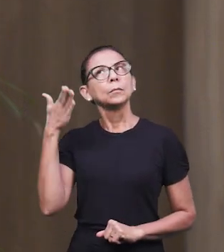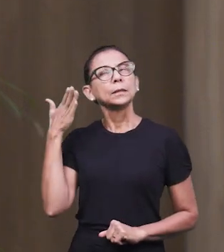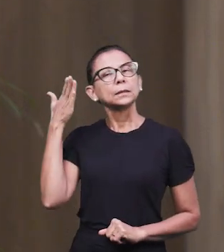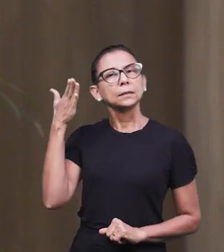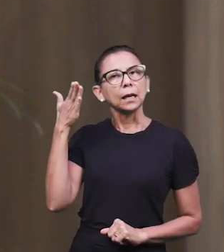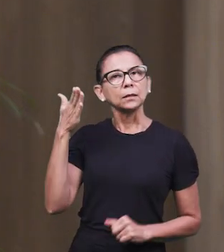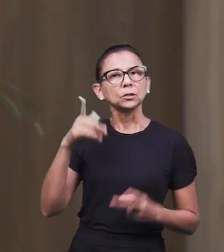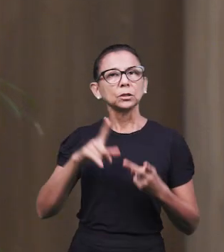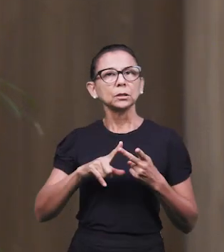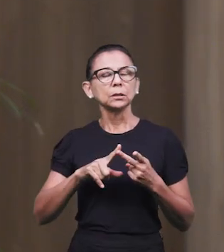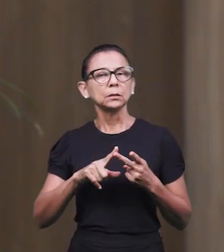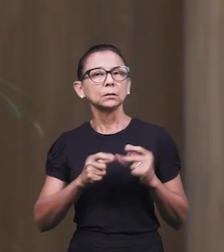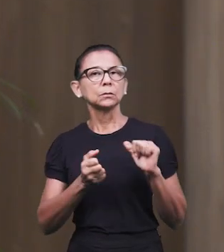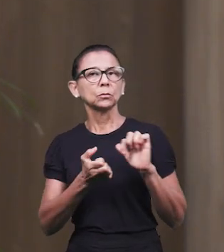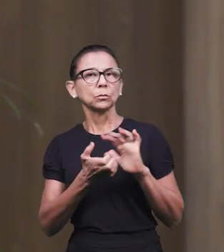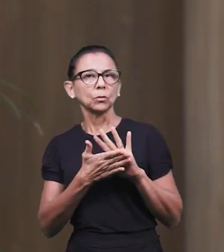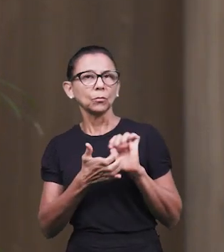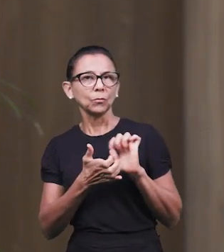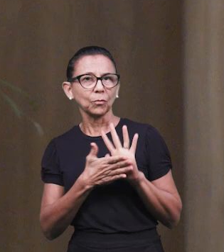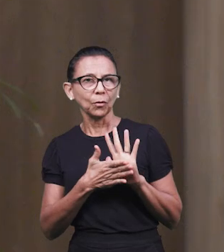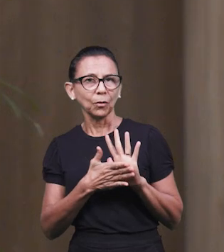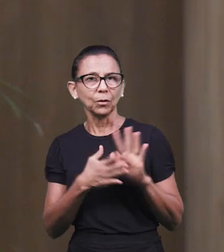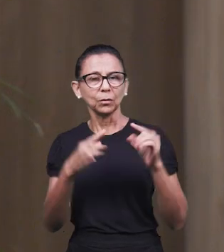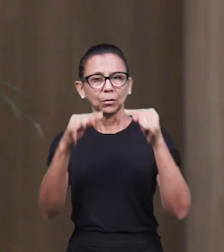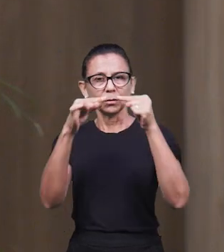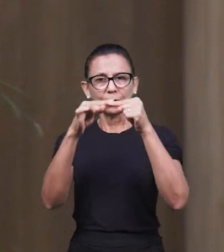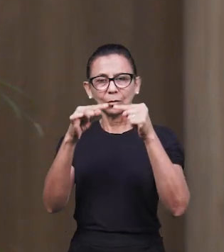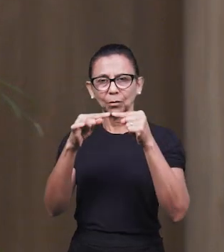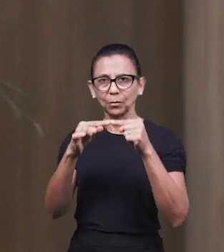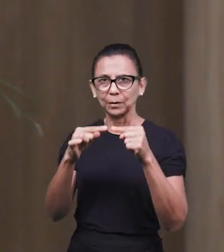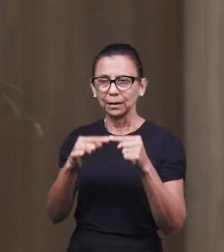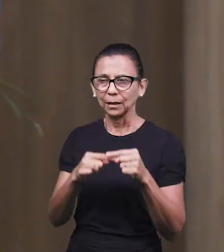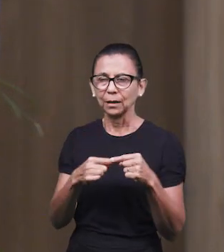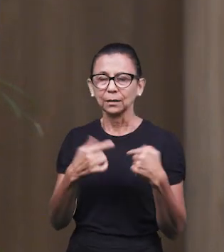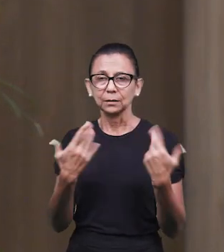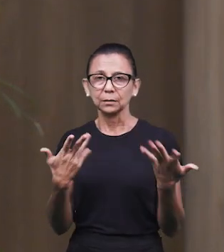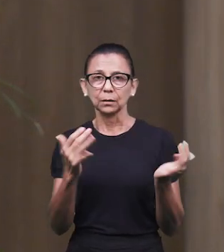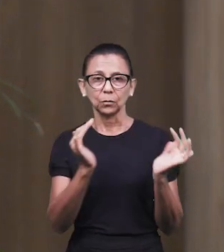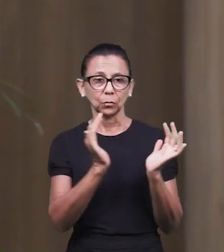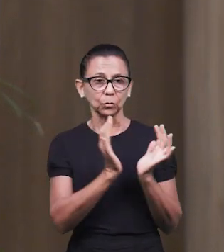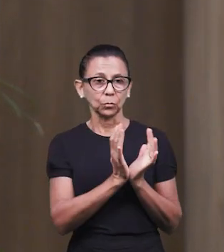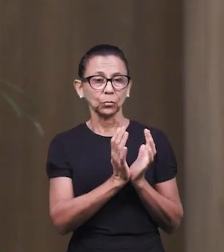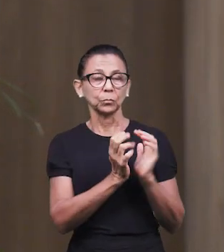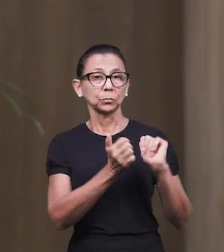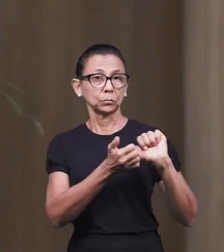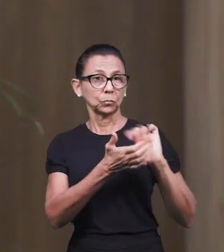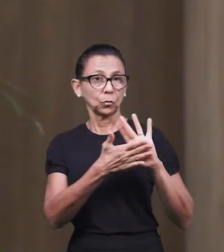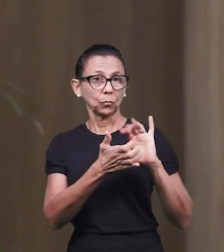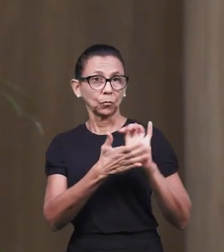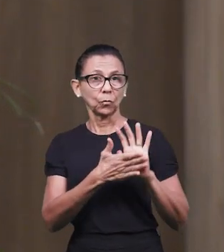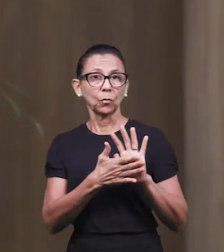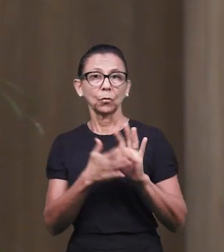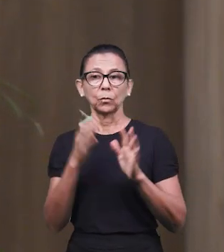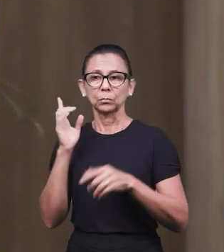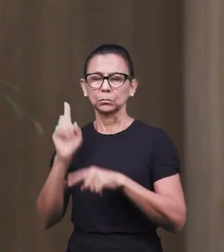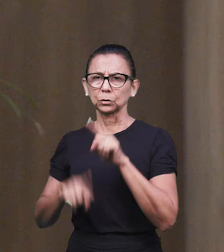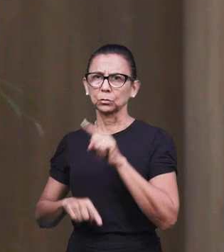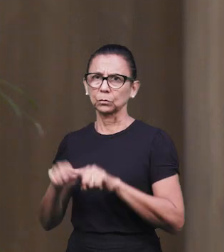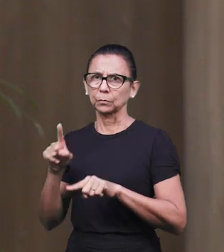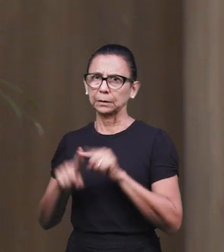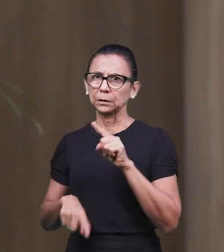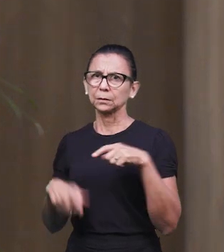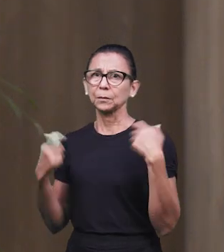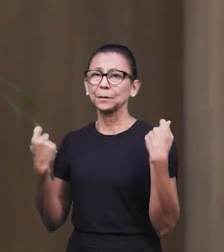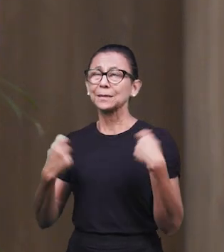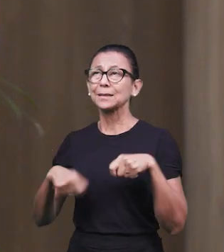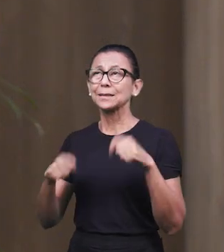isso que aqueles que estão ali tocando, né, o coral, o grupo de louvor, os instrumentistas, tem que estar muito na